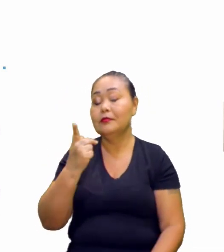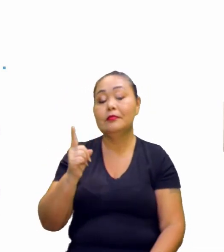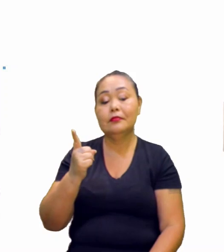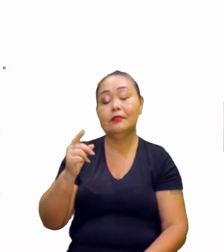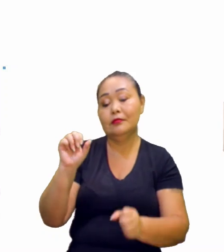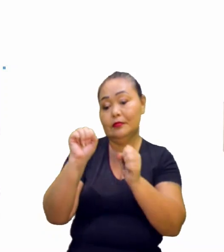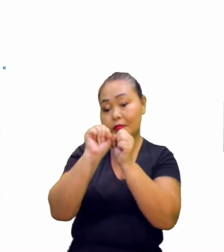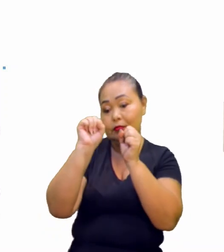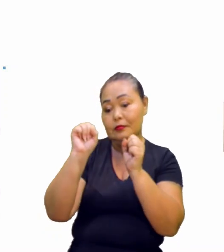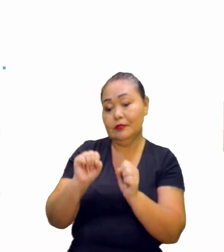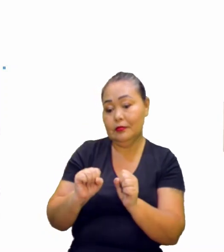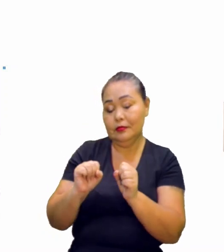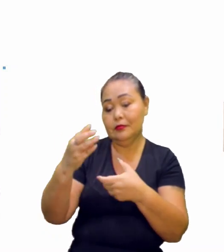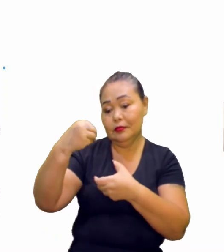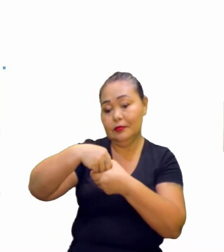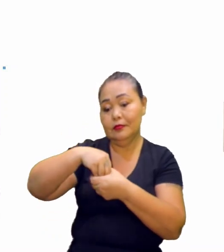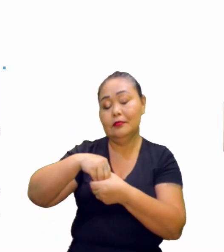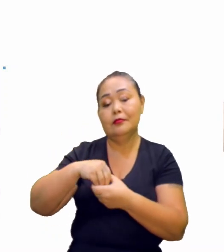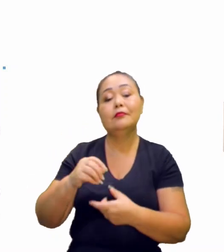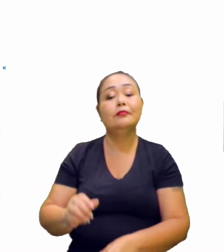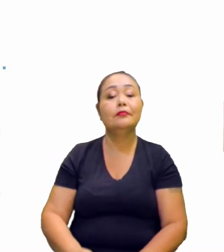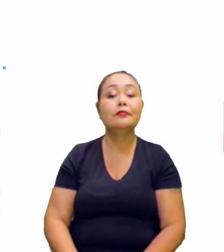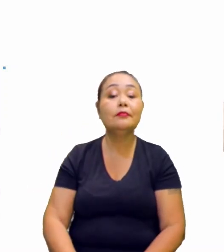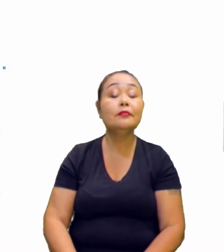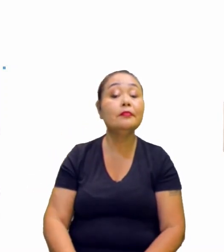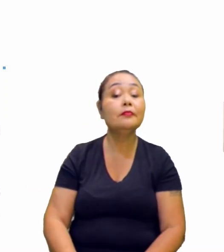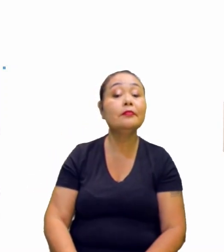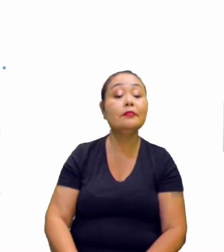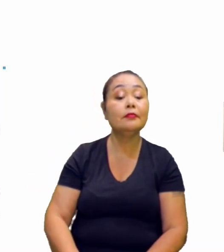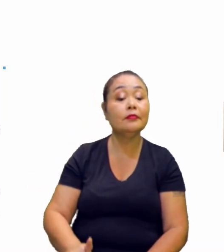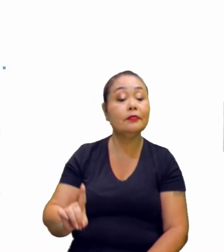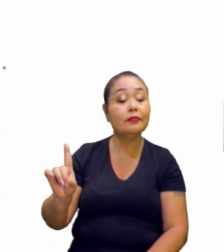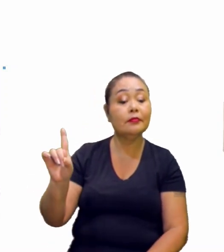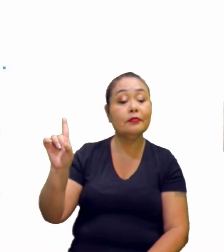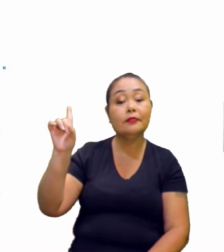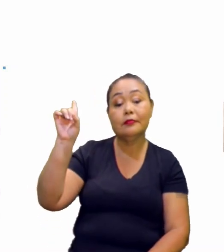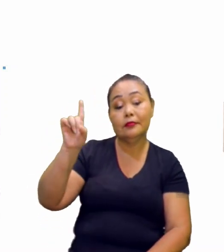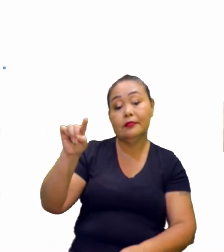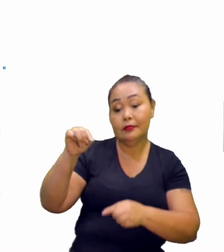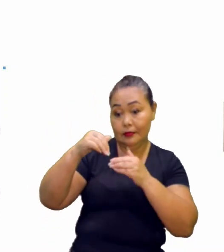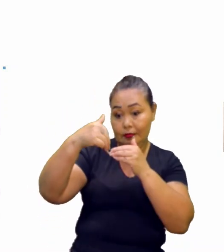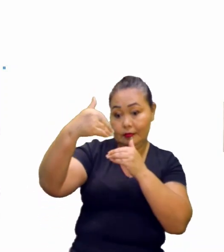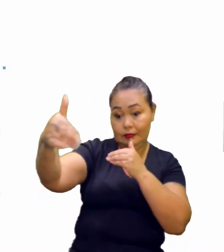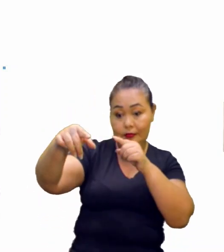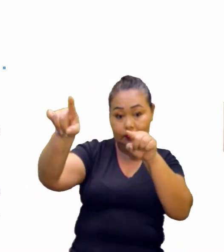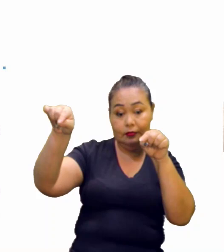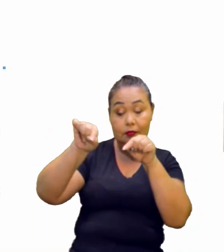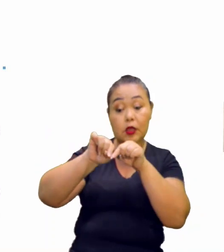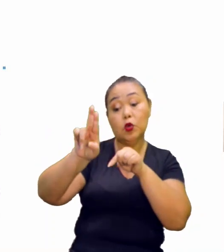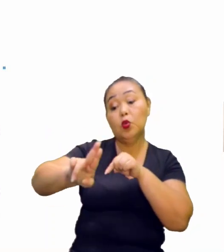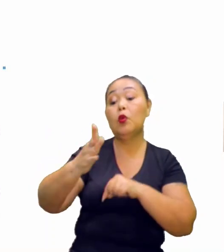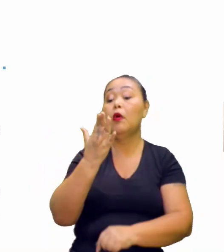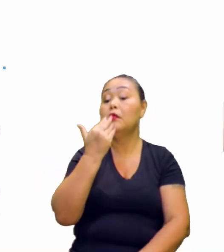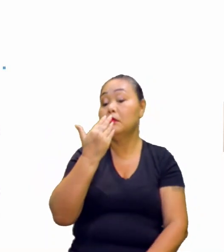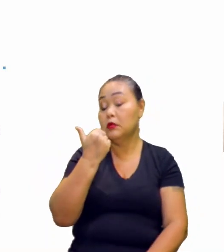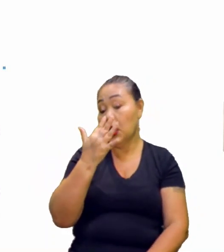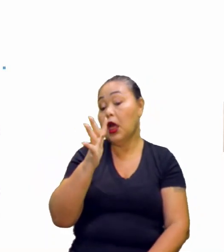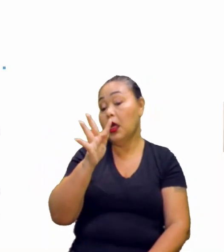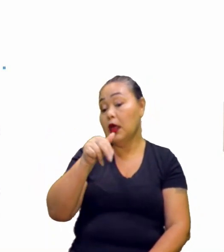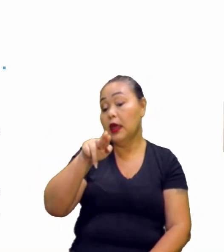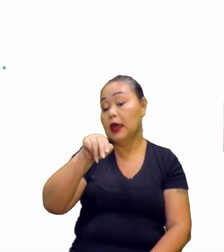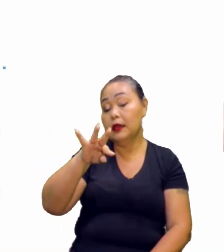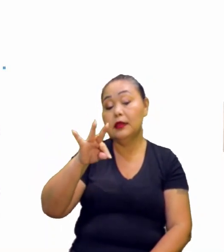sistemas individuais ali, né? Quintais agroflorestais que visam o consumo da família, por isso, normalmente, o